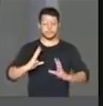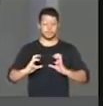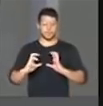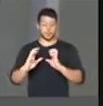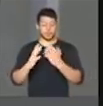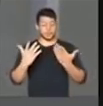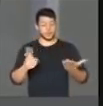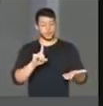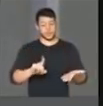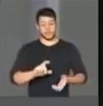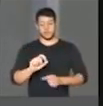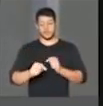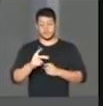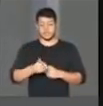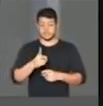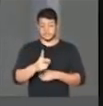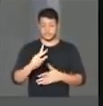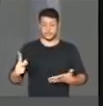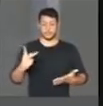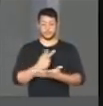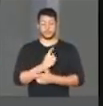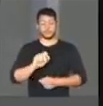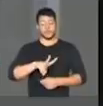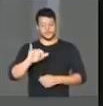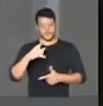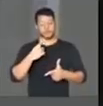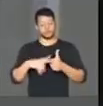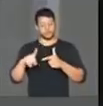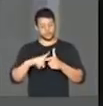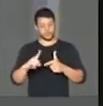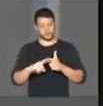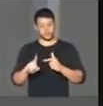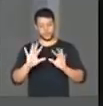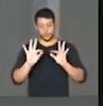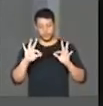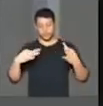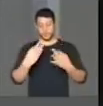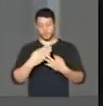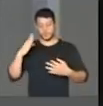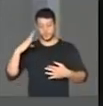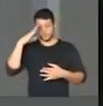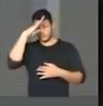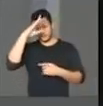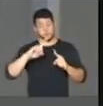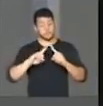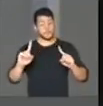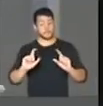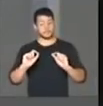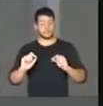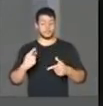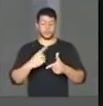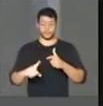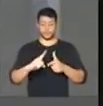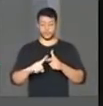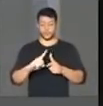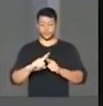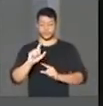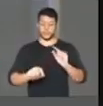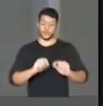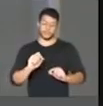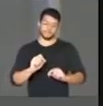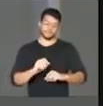ser explodida o colo da família Bolsonaro o tempo inteiro. Agora, o problema, presidente, é que enquanto essa bomba não estoura no